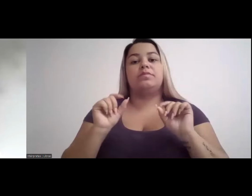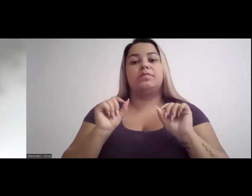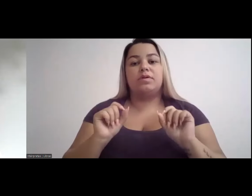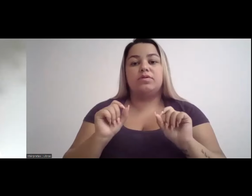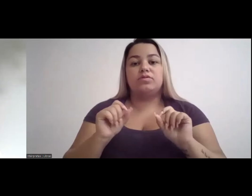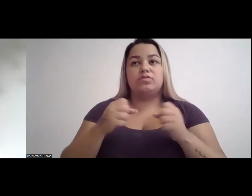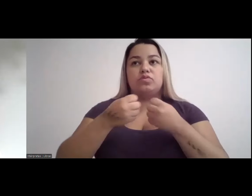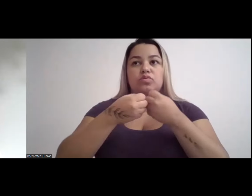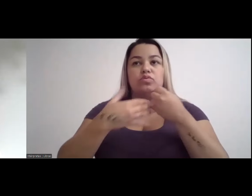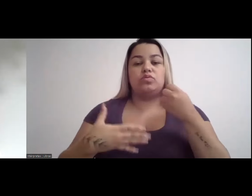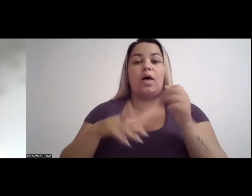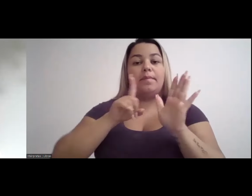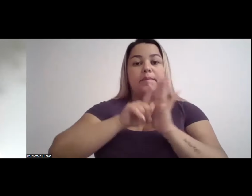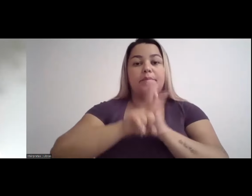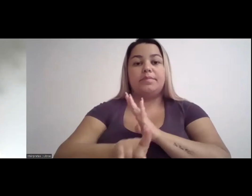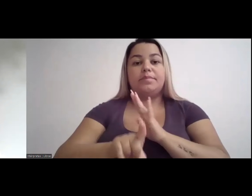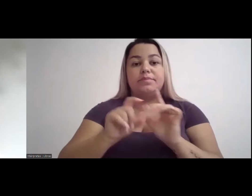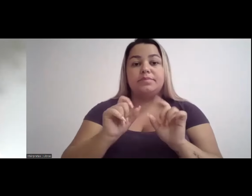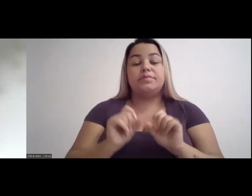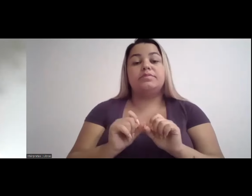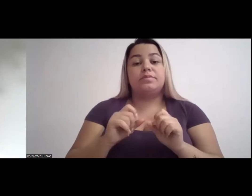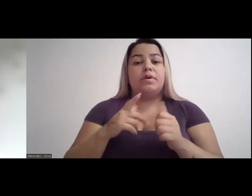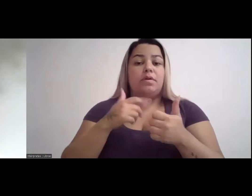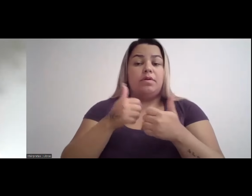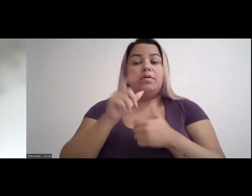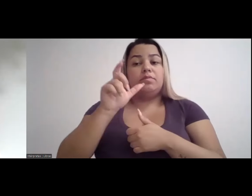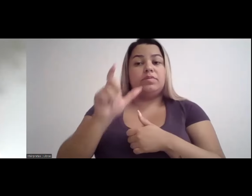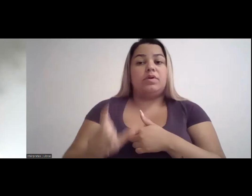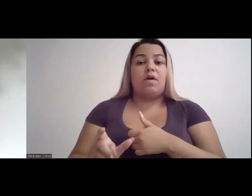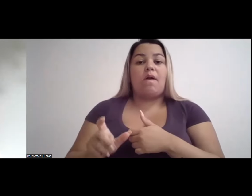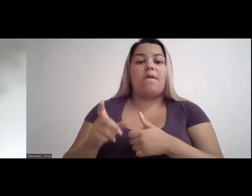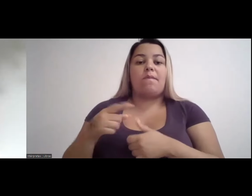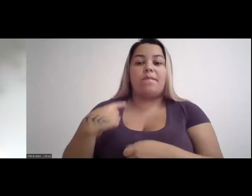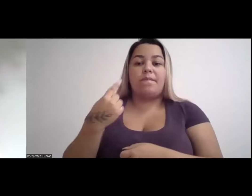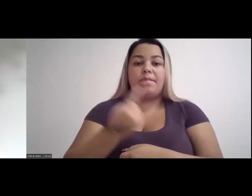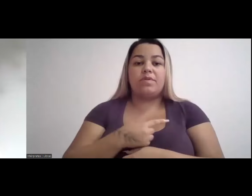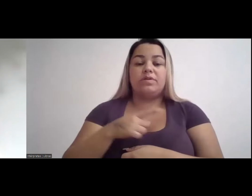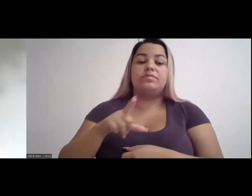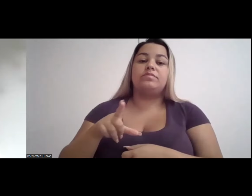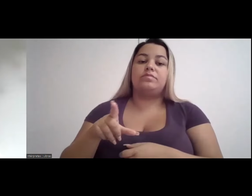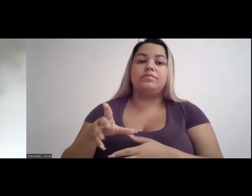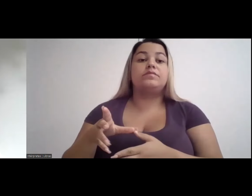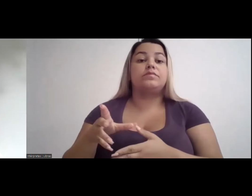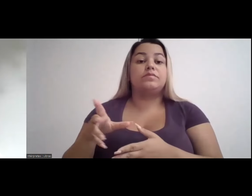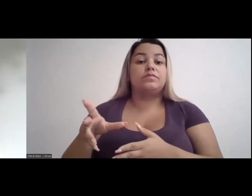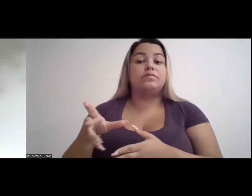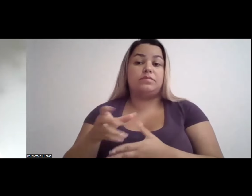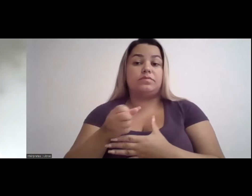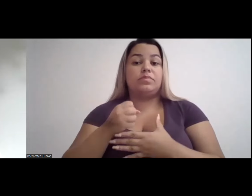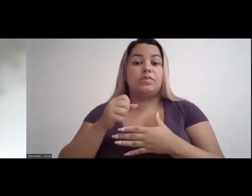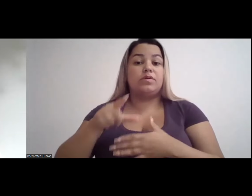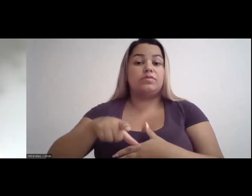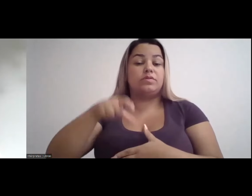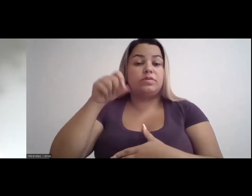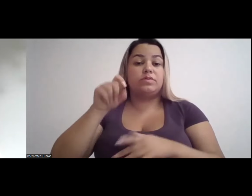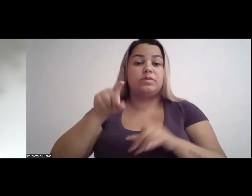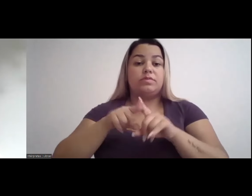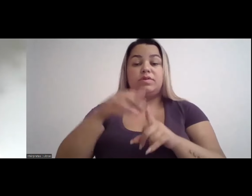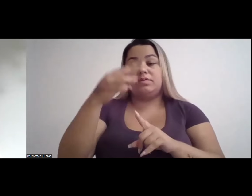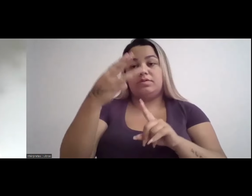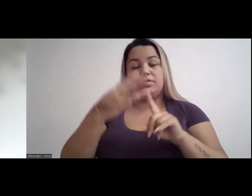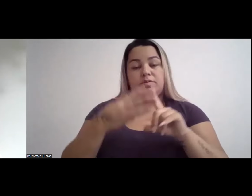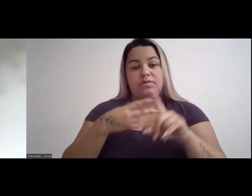chat perguntas direcionadas a elas, que a gente vai estar coletando as perguntas, e ao final das três falas a gente